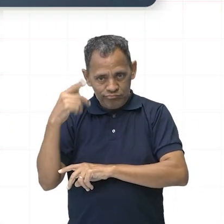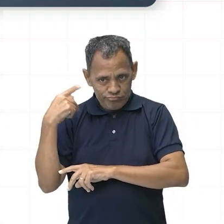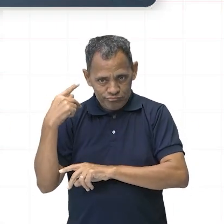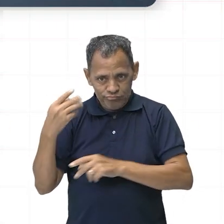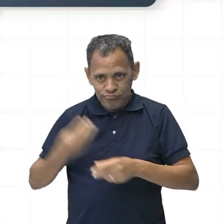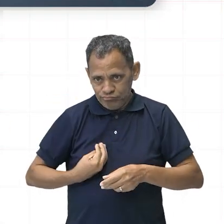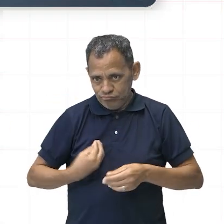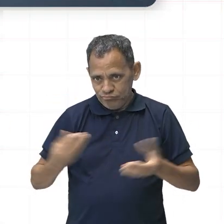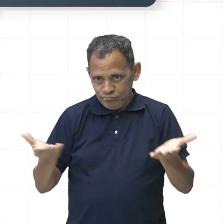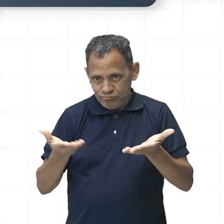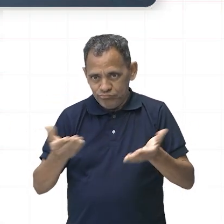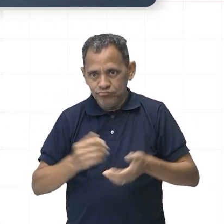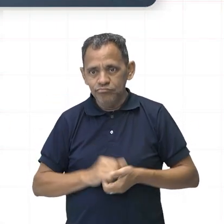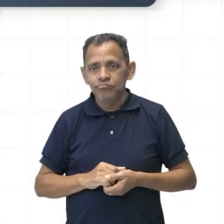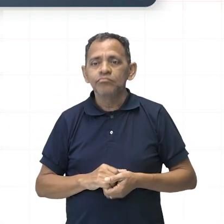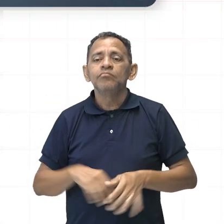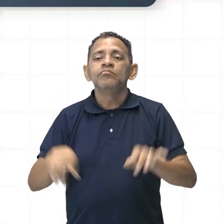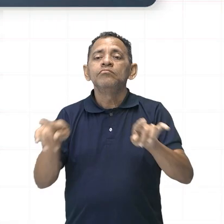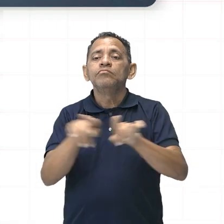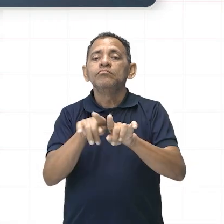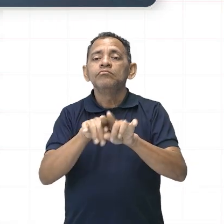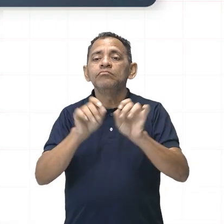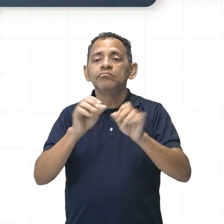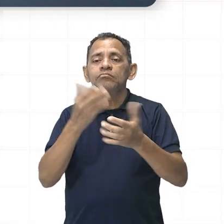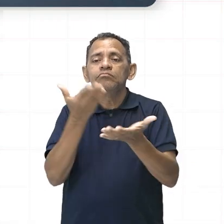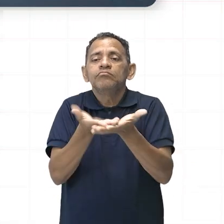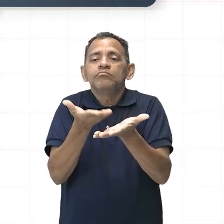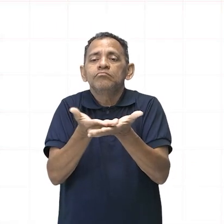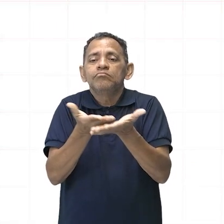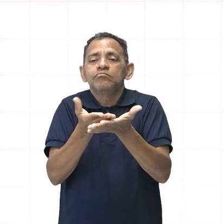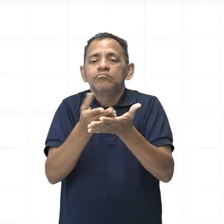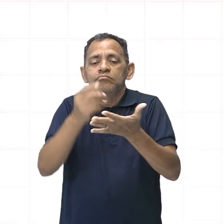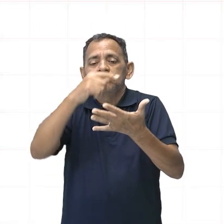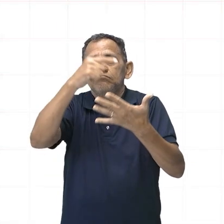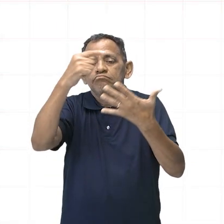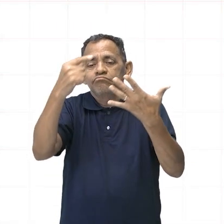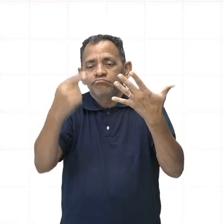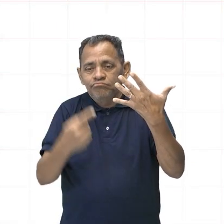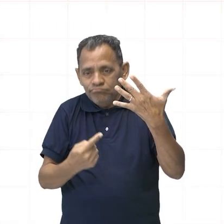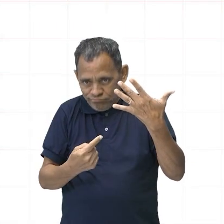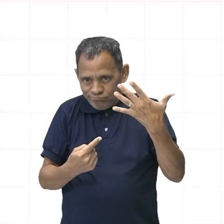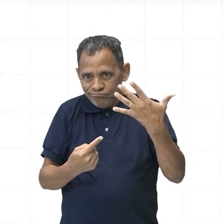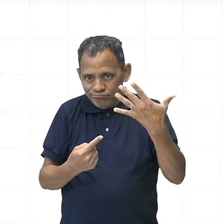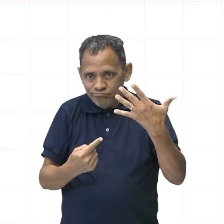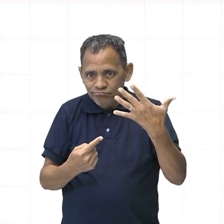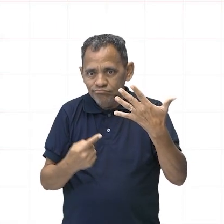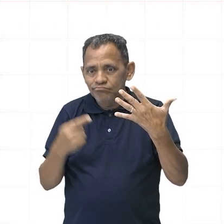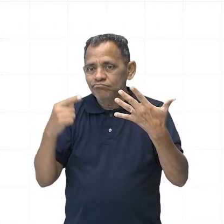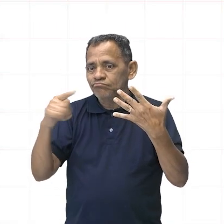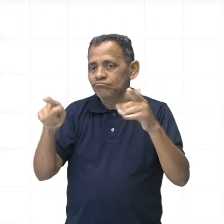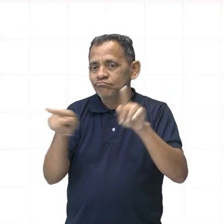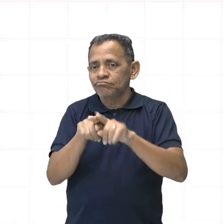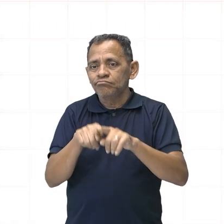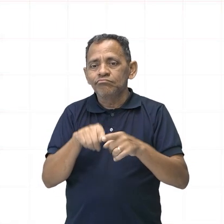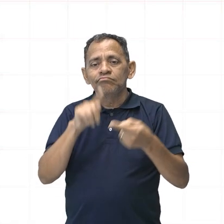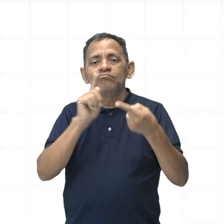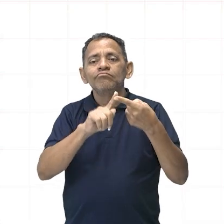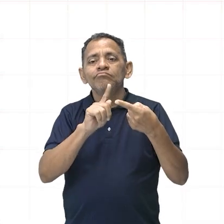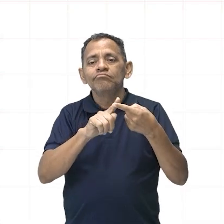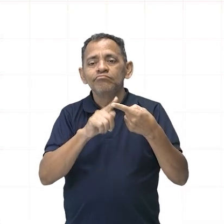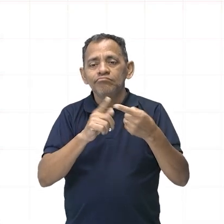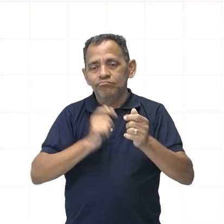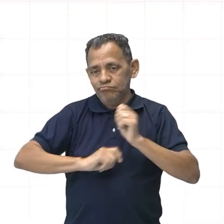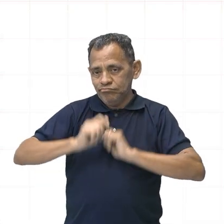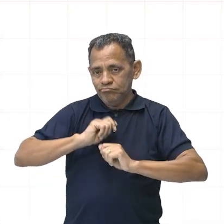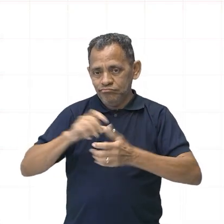certo, gente? E também, né, nós estudamos aí outros aspectos, e um deles, gente, foi os aspectos